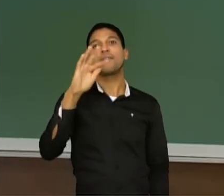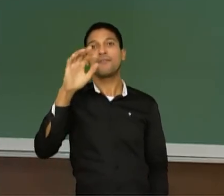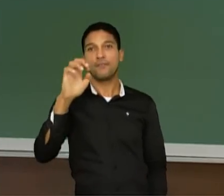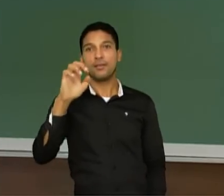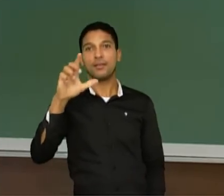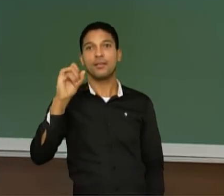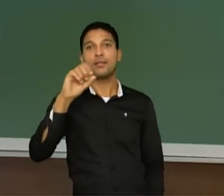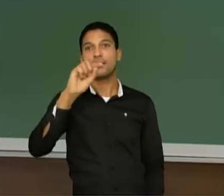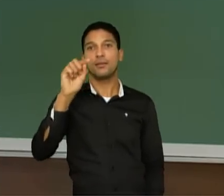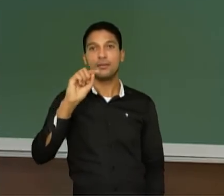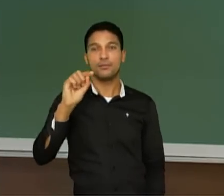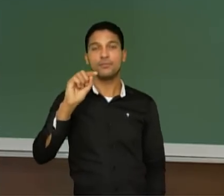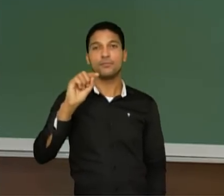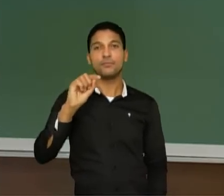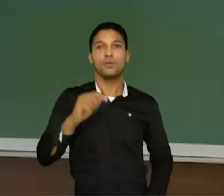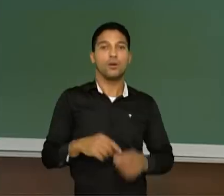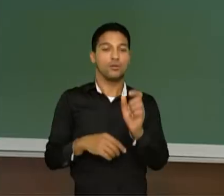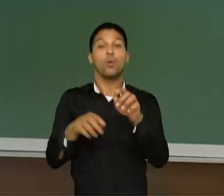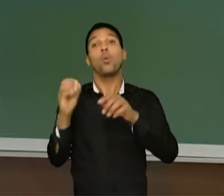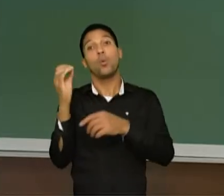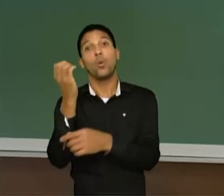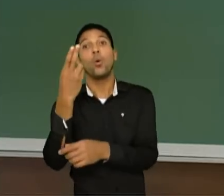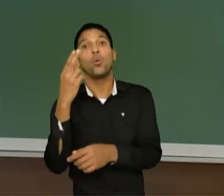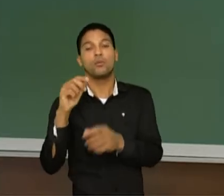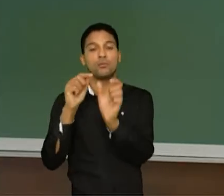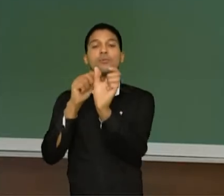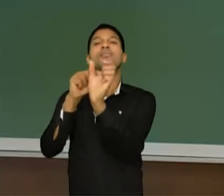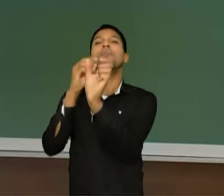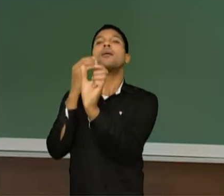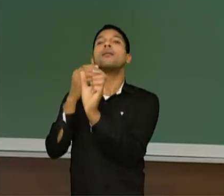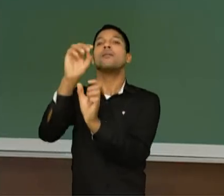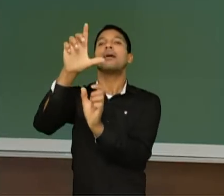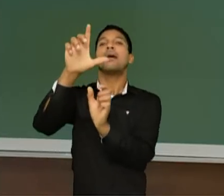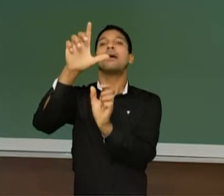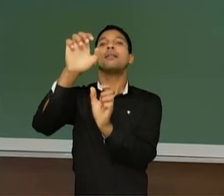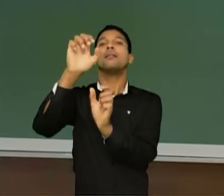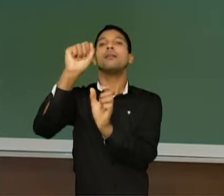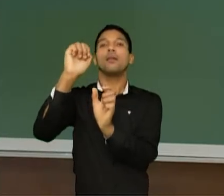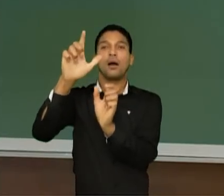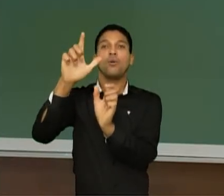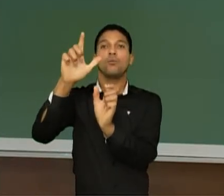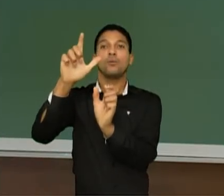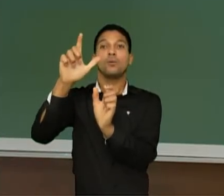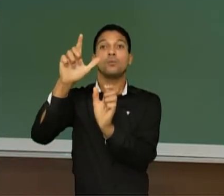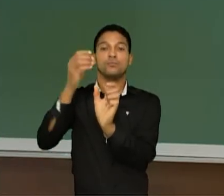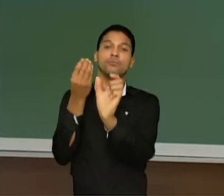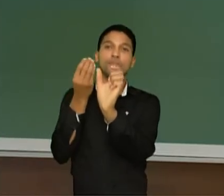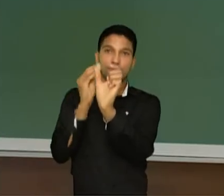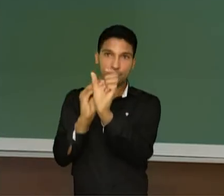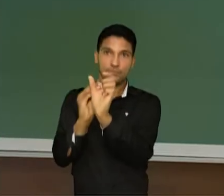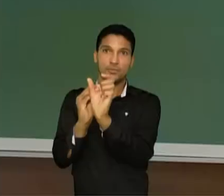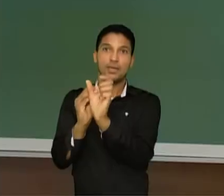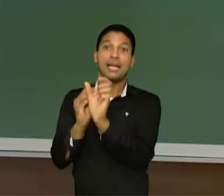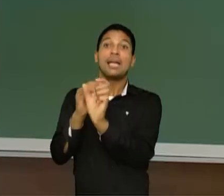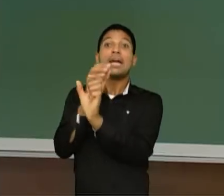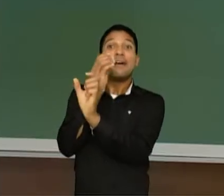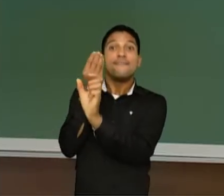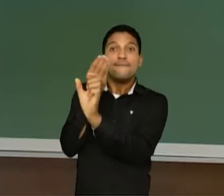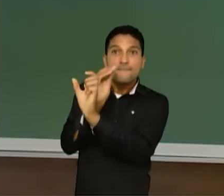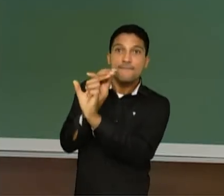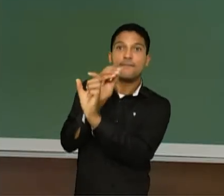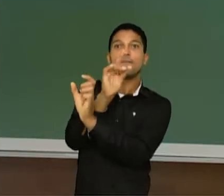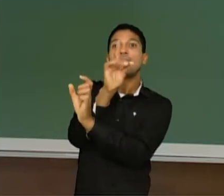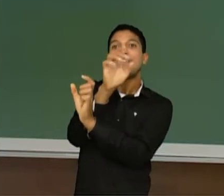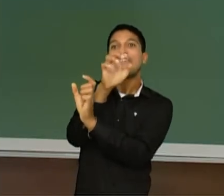desleal. Coloquei o prefixo des, fiz uma derivação prefixal, né? E também a gente tem de derivações sufixais aqui os seguintes